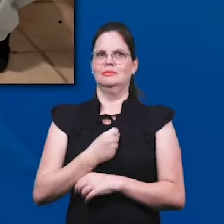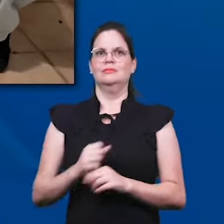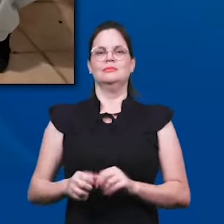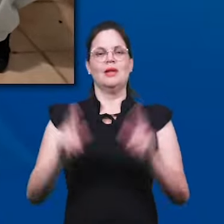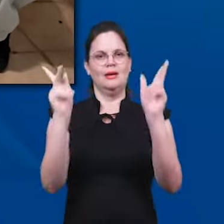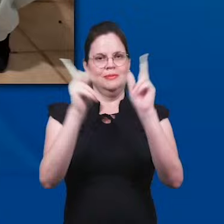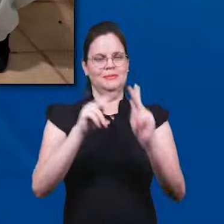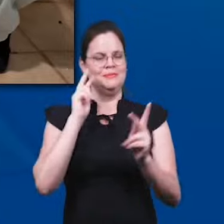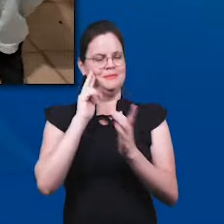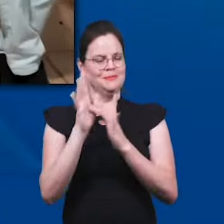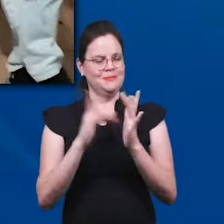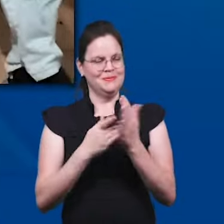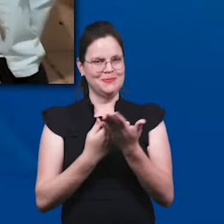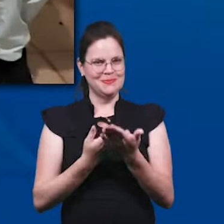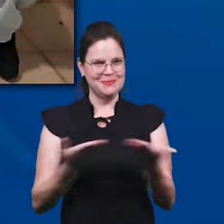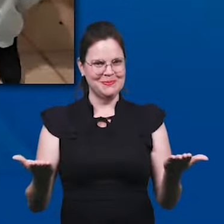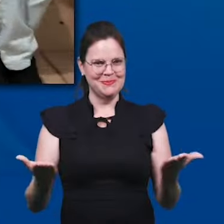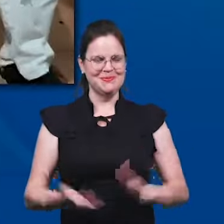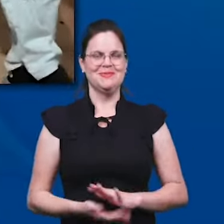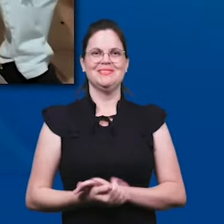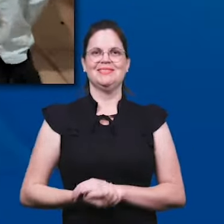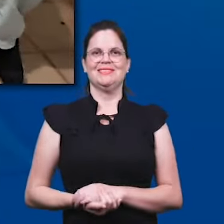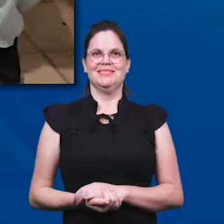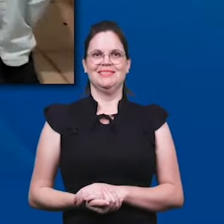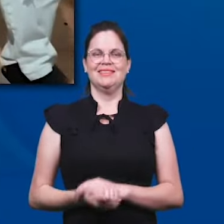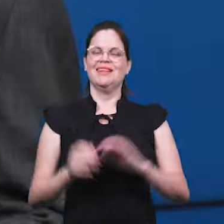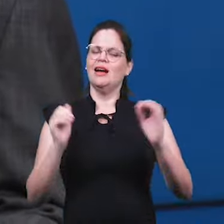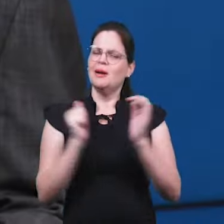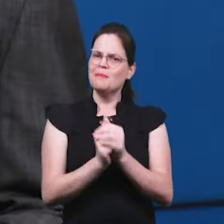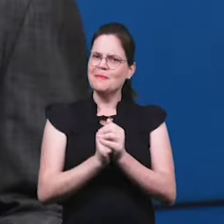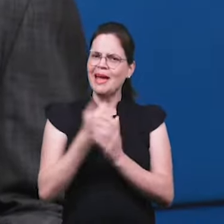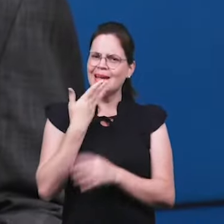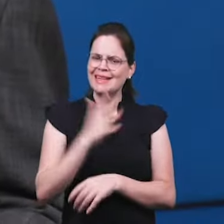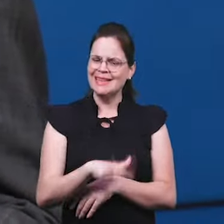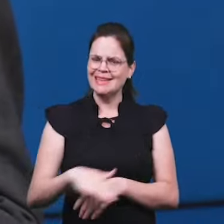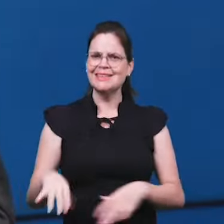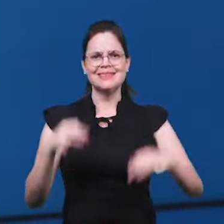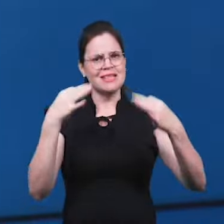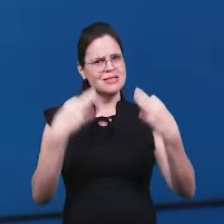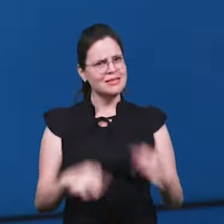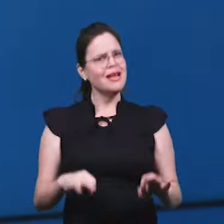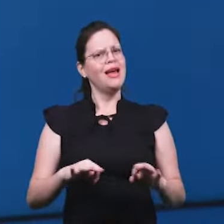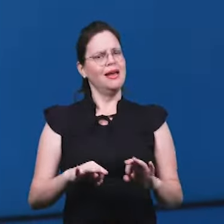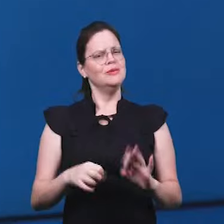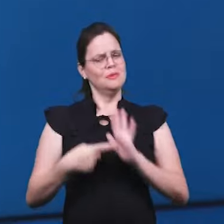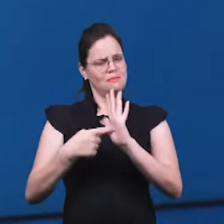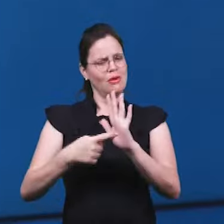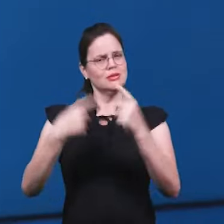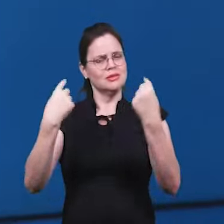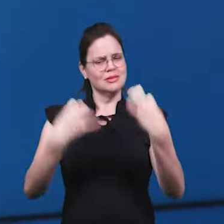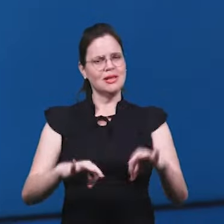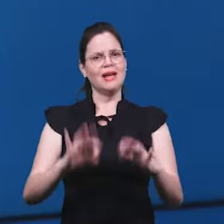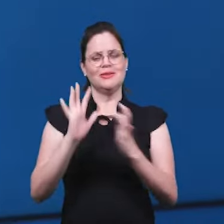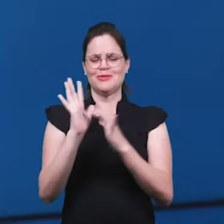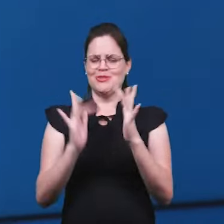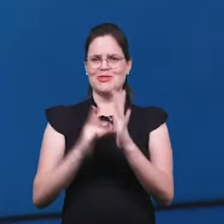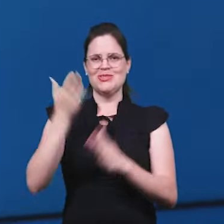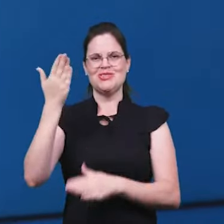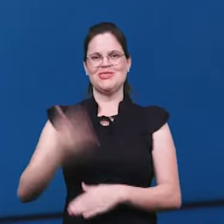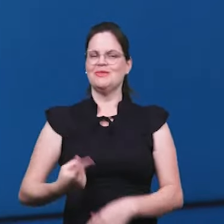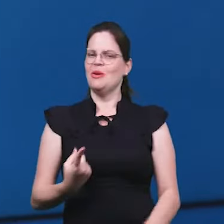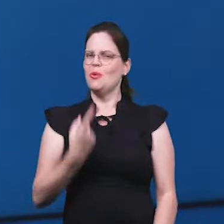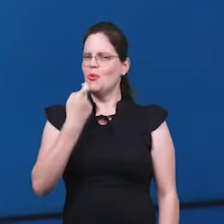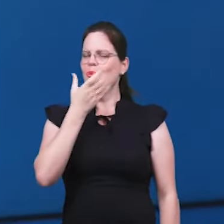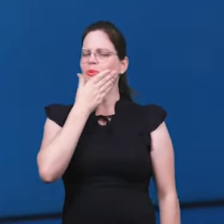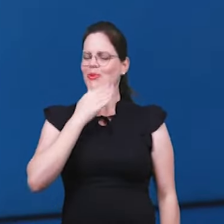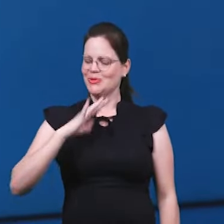Salvador, a paz do Senhor Jesus. Amém, crianças? Realmente se refere ao Senhor Jesus, né? Aquele